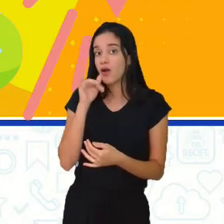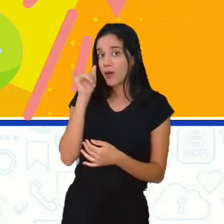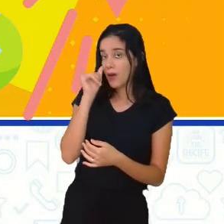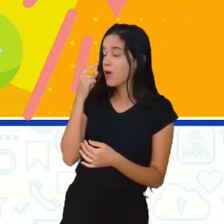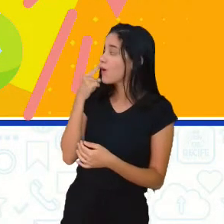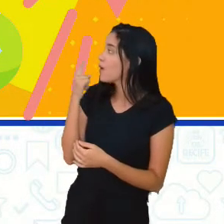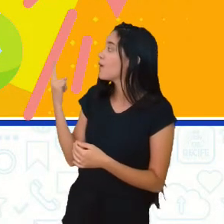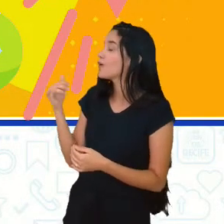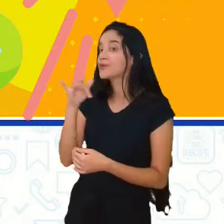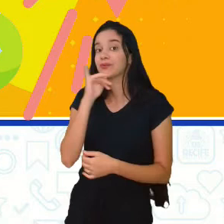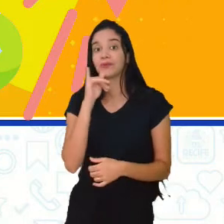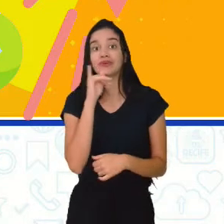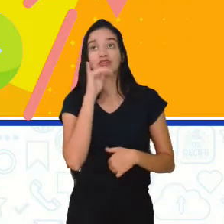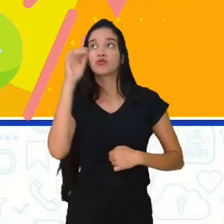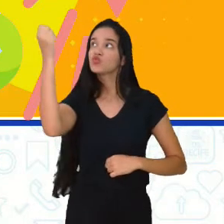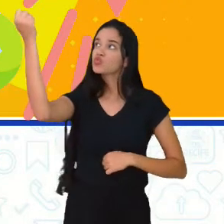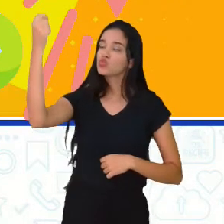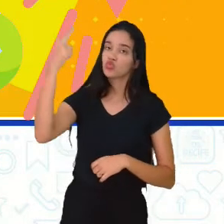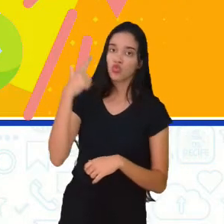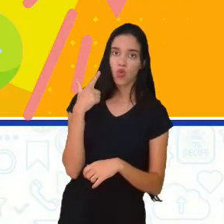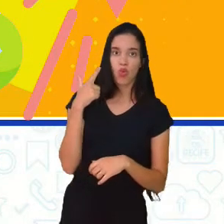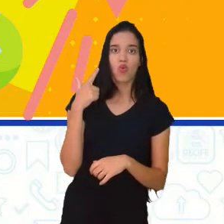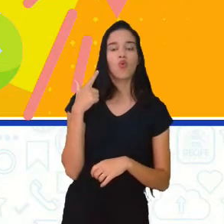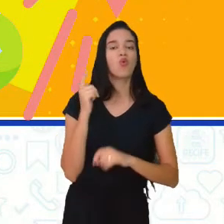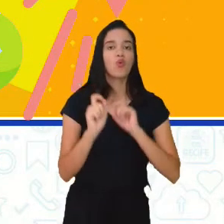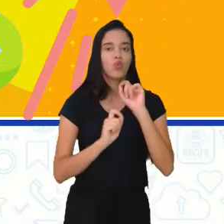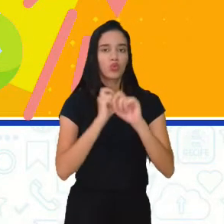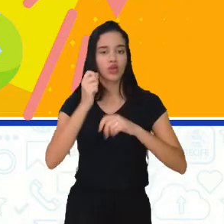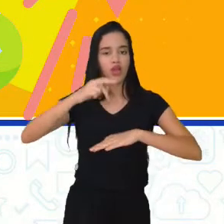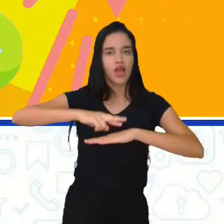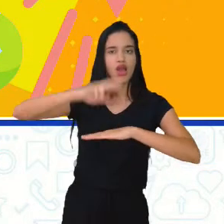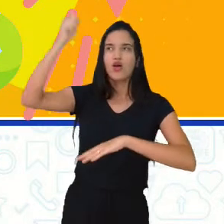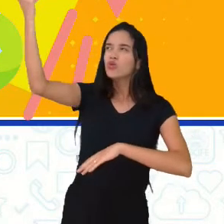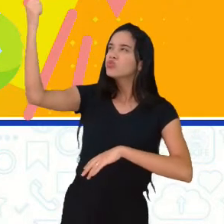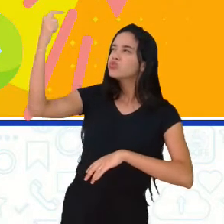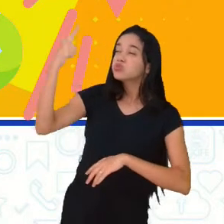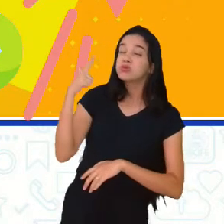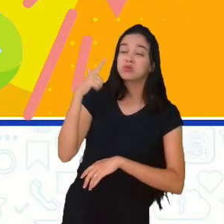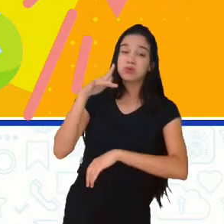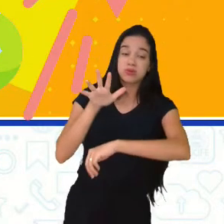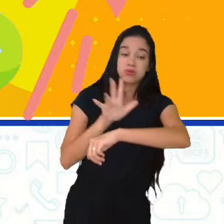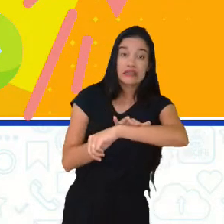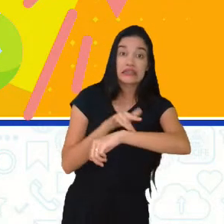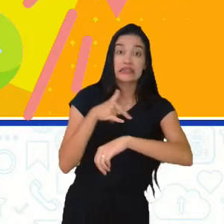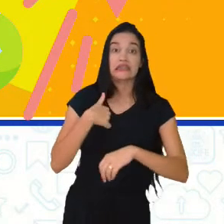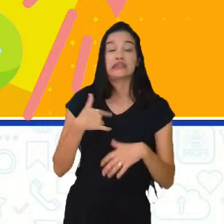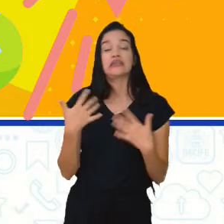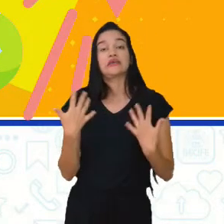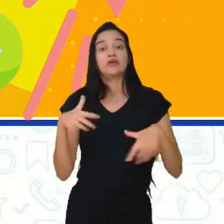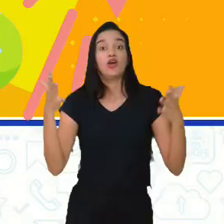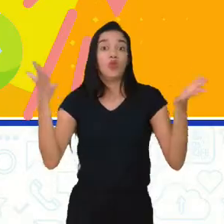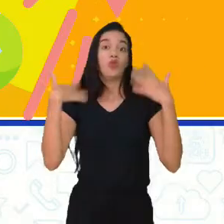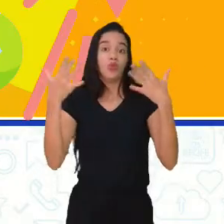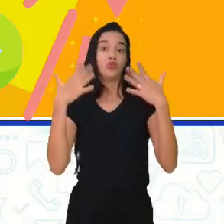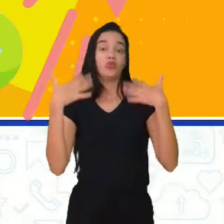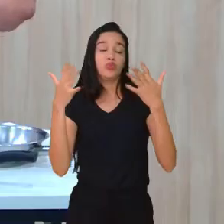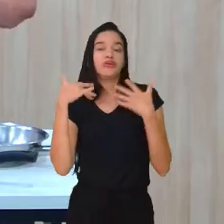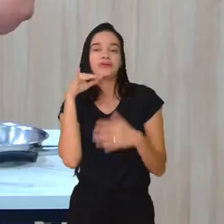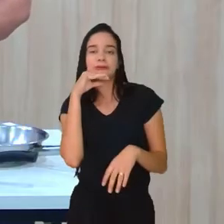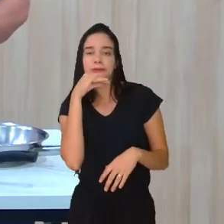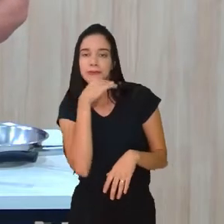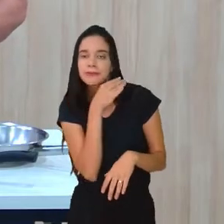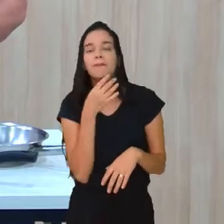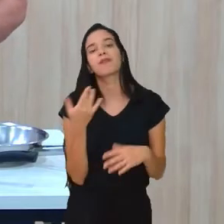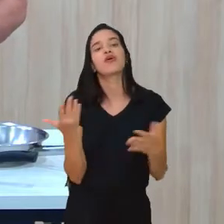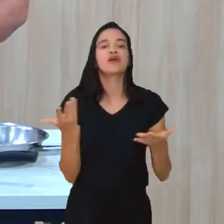o sol. Então, quando a gente vê a questão do sol que irradia, que queima, e nesse mês estamos falando aí da questão